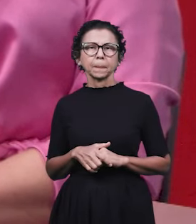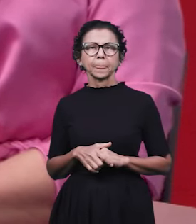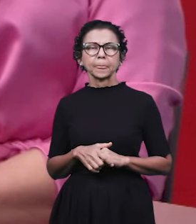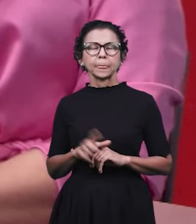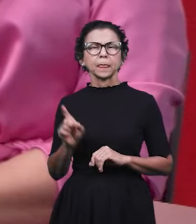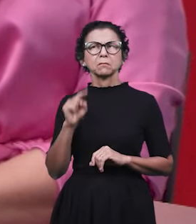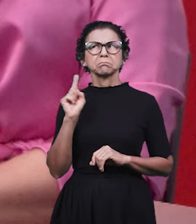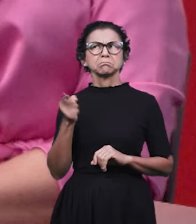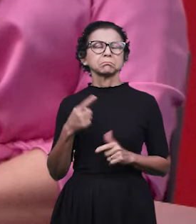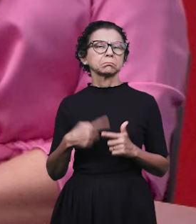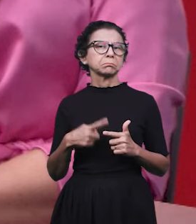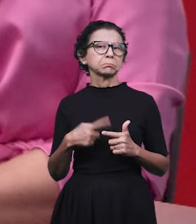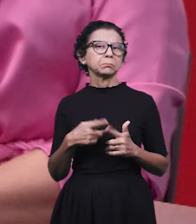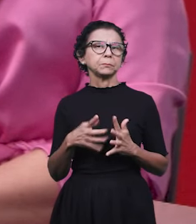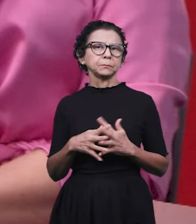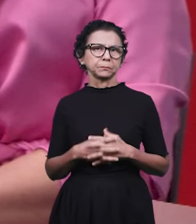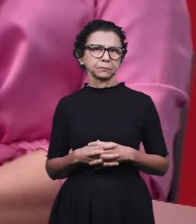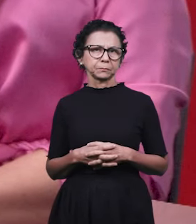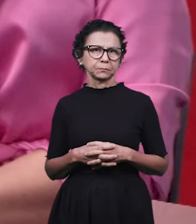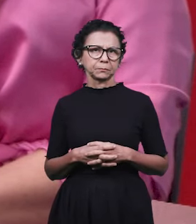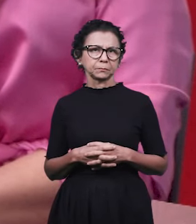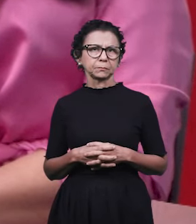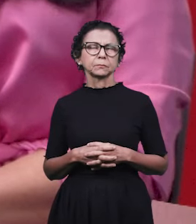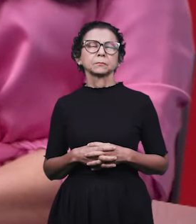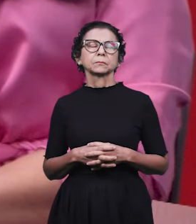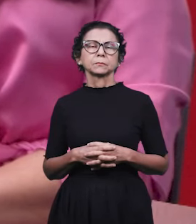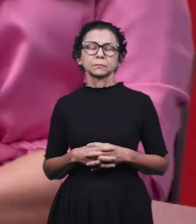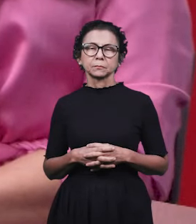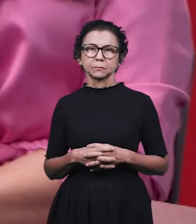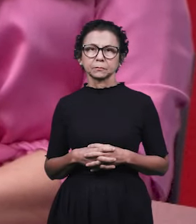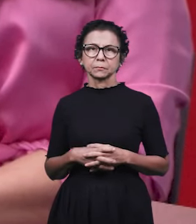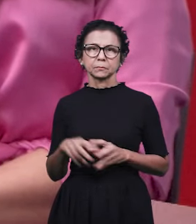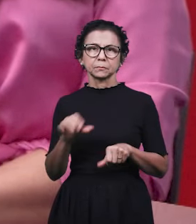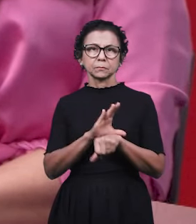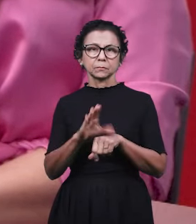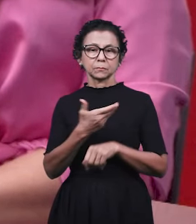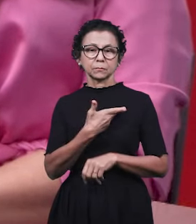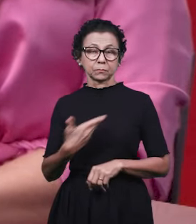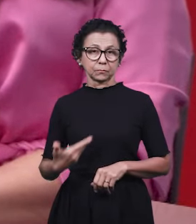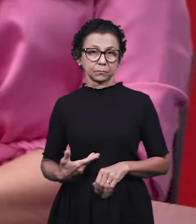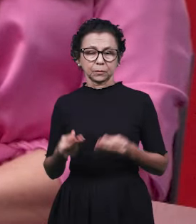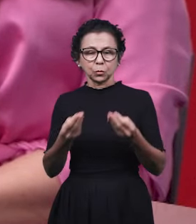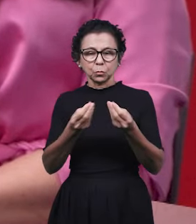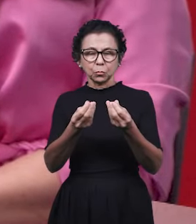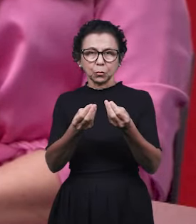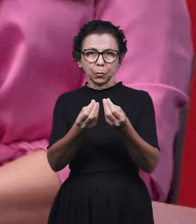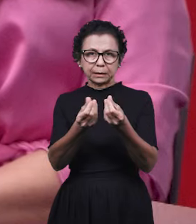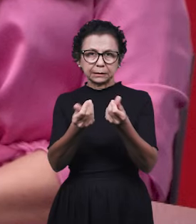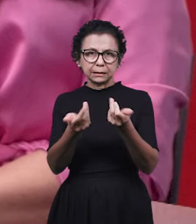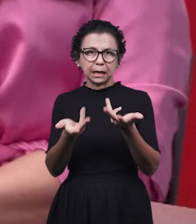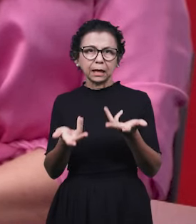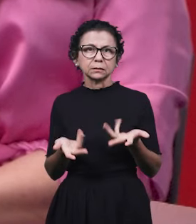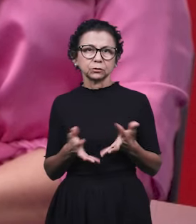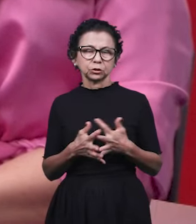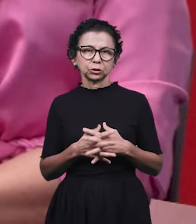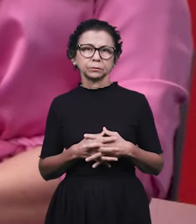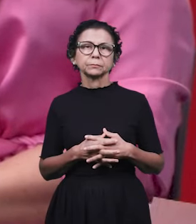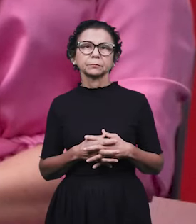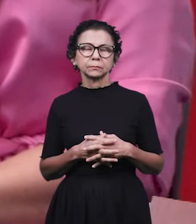falando dos cursos federais? Porque nós acreditamos na qualidade desses cursos que são ofertados para todos